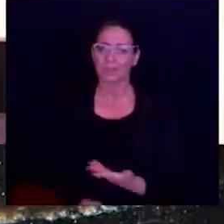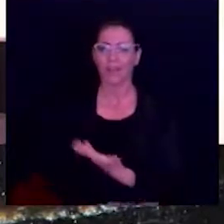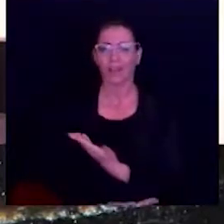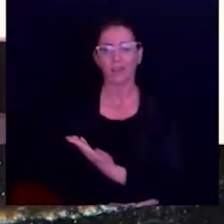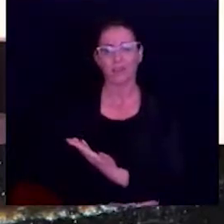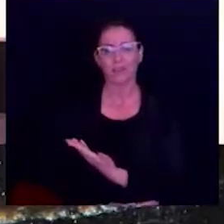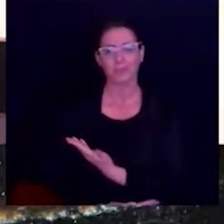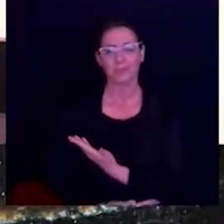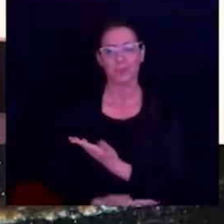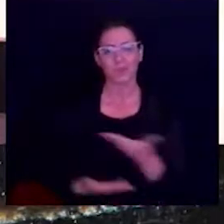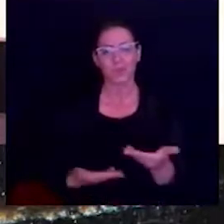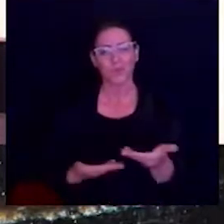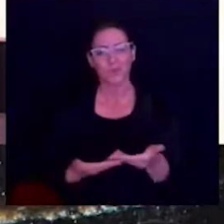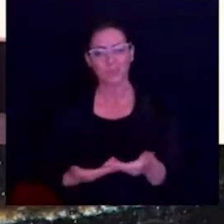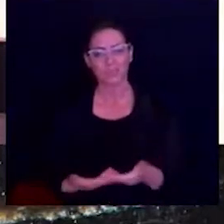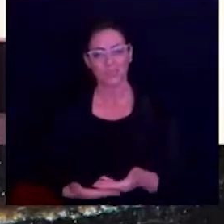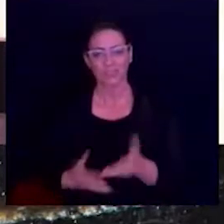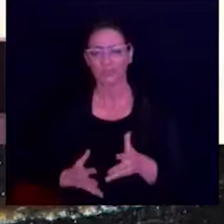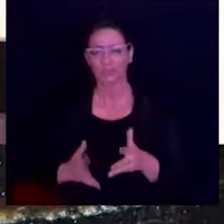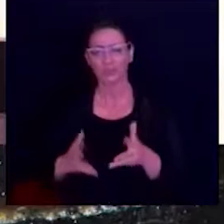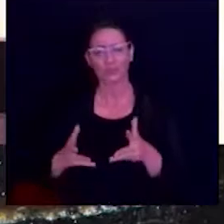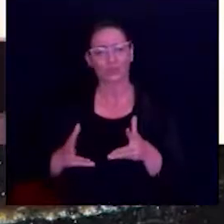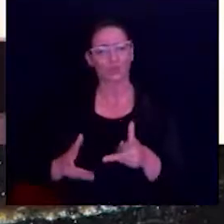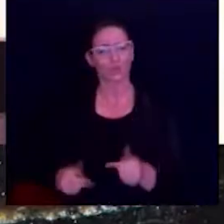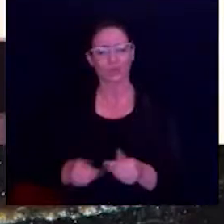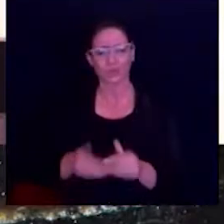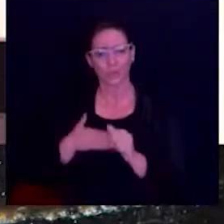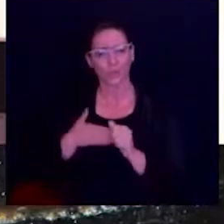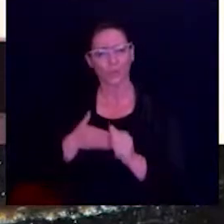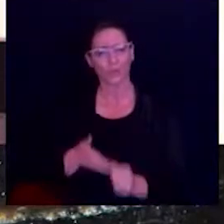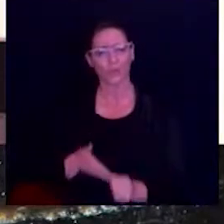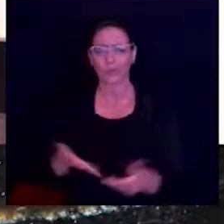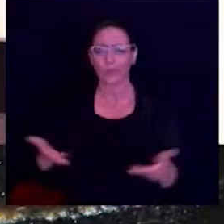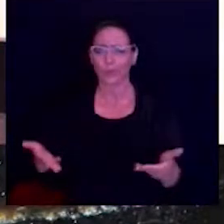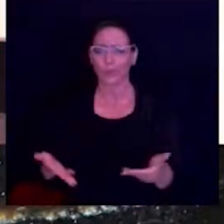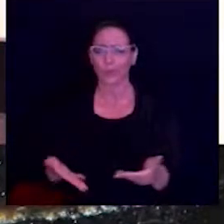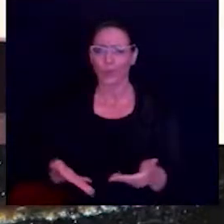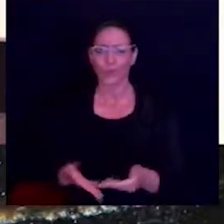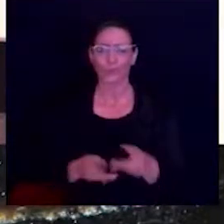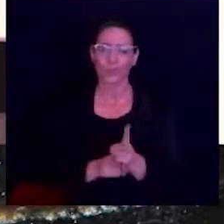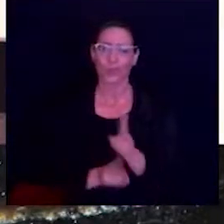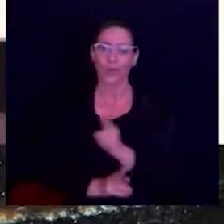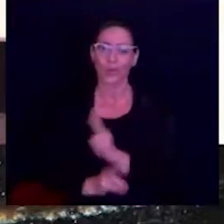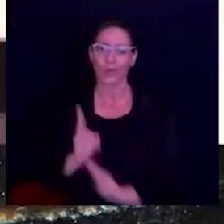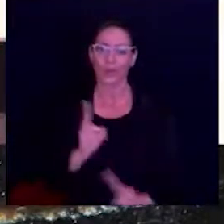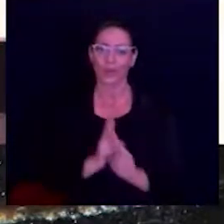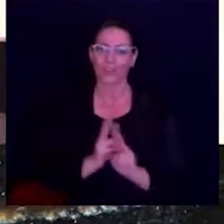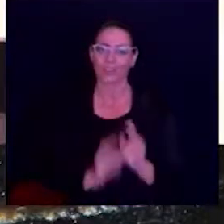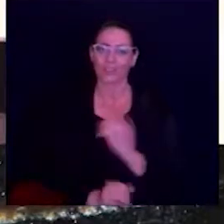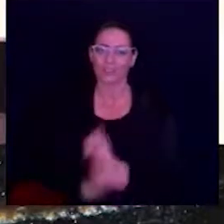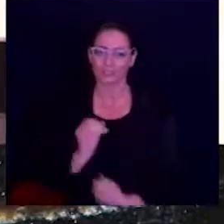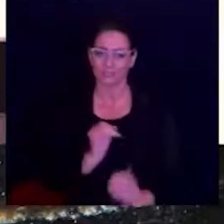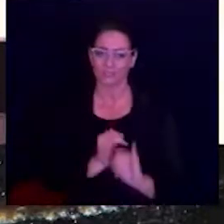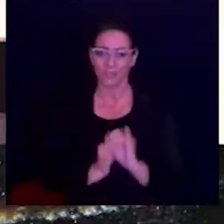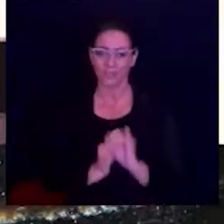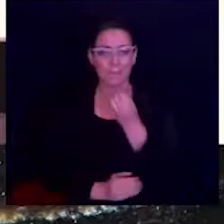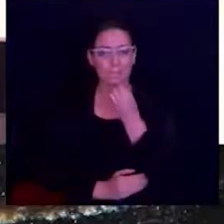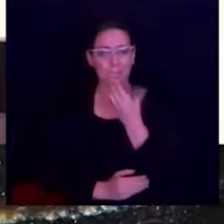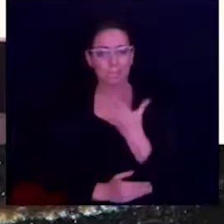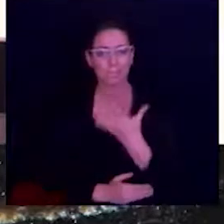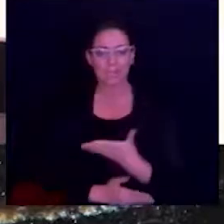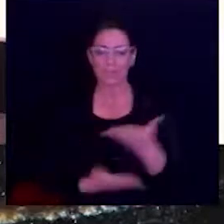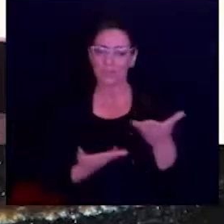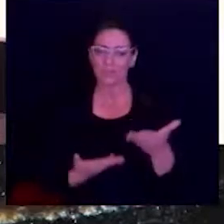amigos, convidados e todos os que nos acompanham nesta transmissão online. Sejam todos